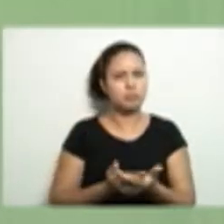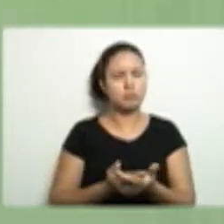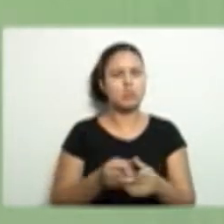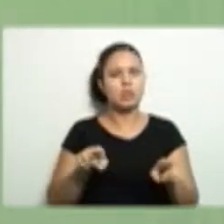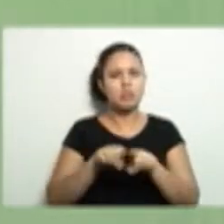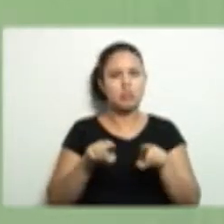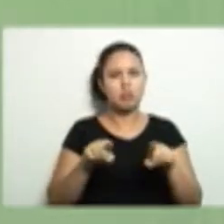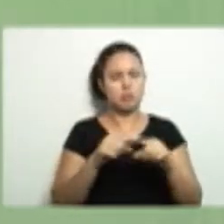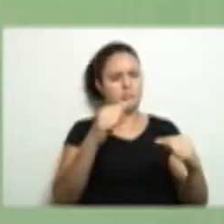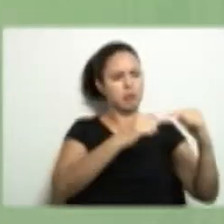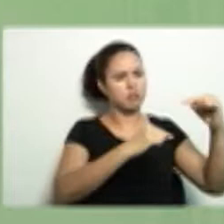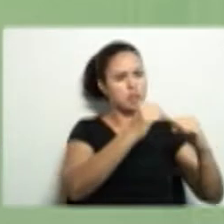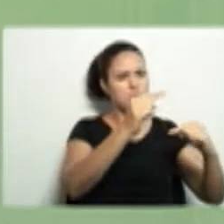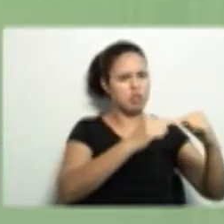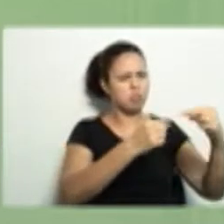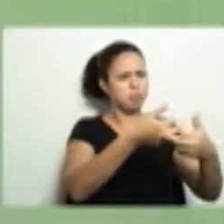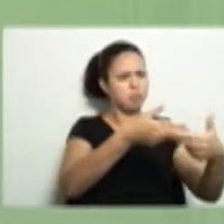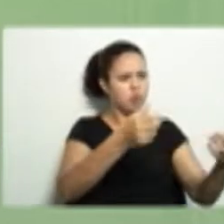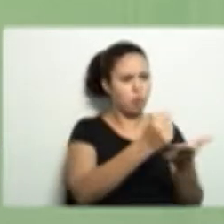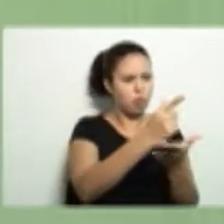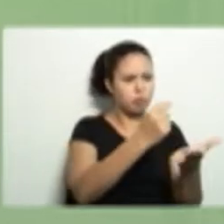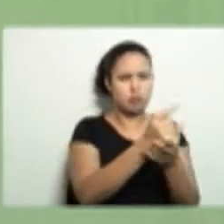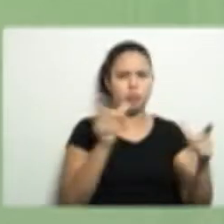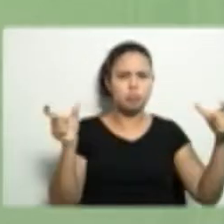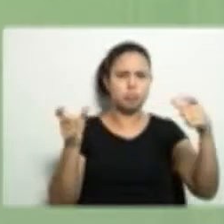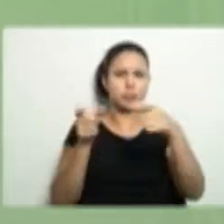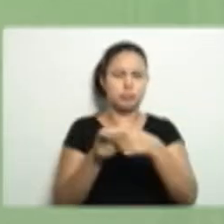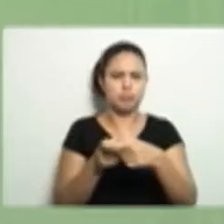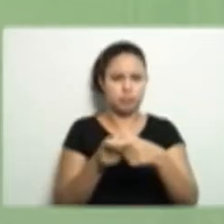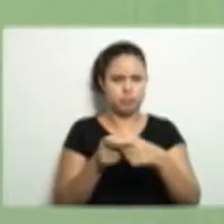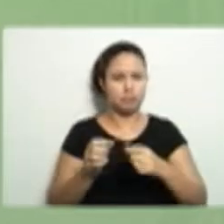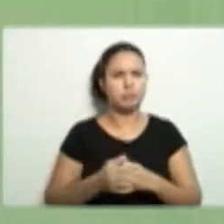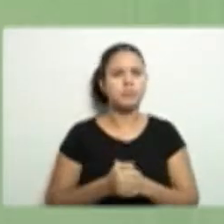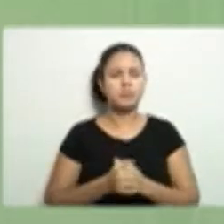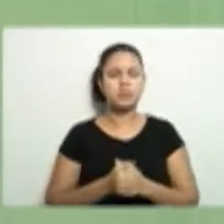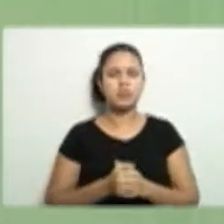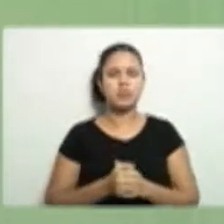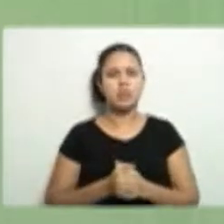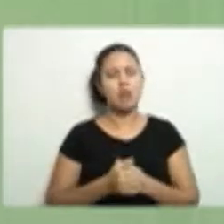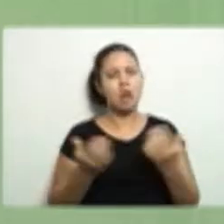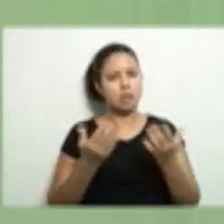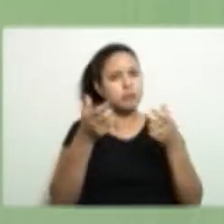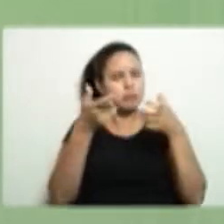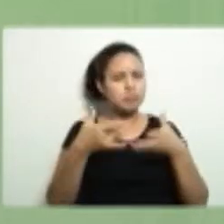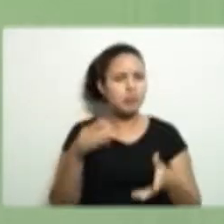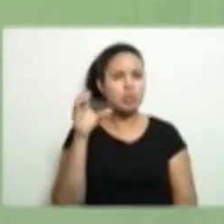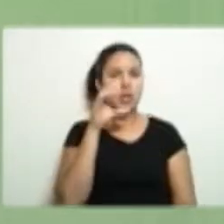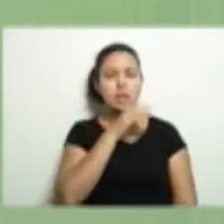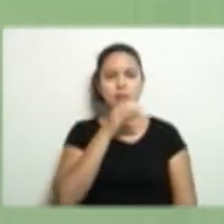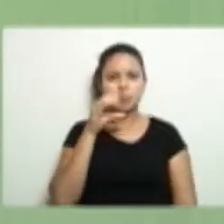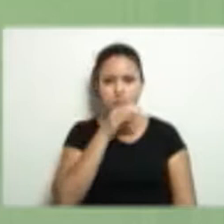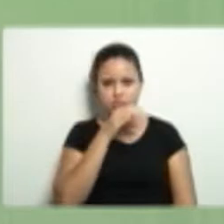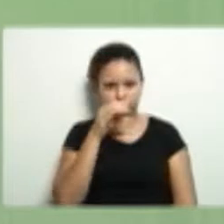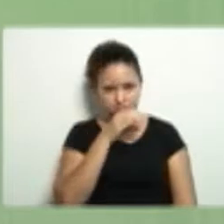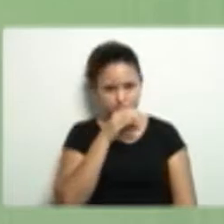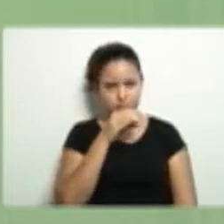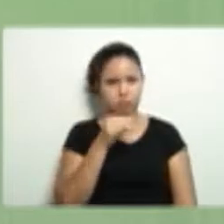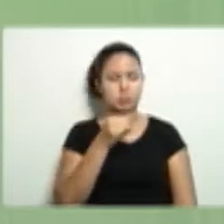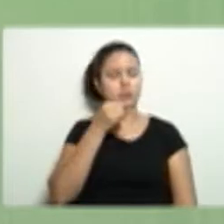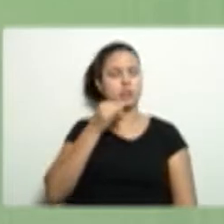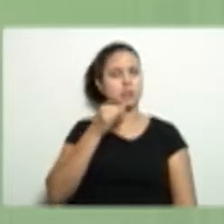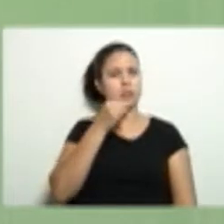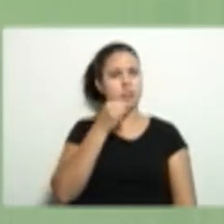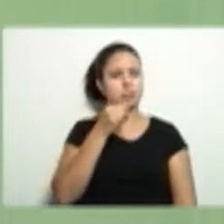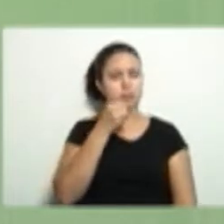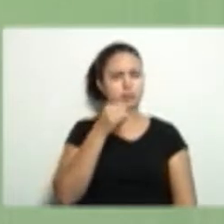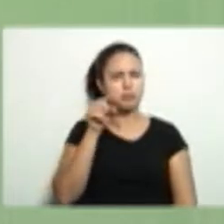de custos. A gente pode comentar de cada uma dessas características. A rapidez, porque quando você faz dentro de um encadeamento